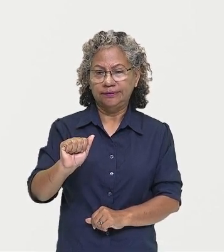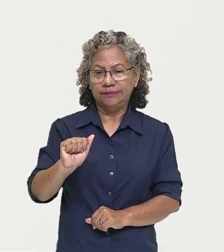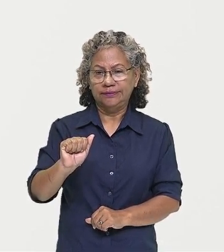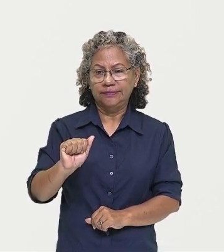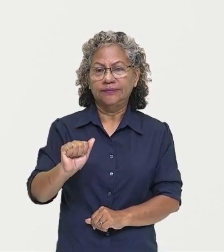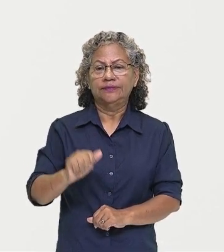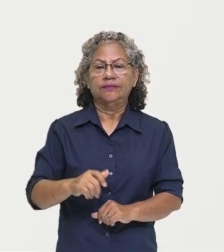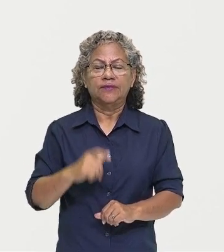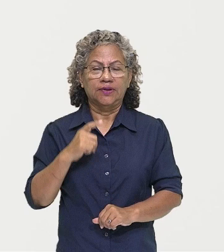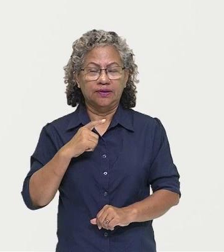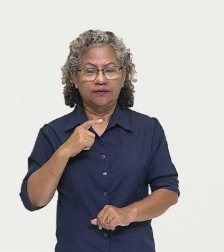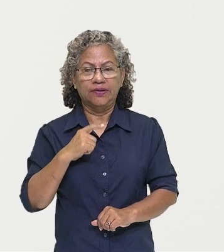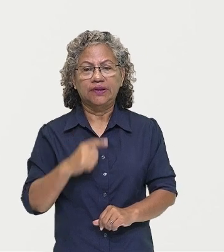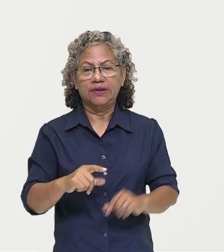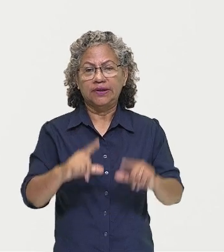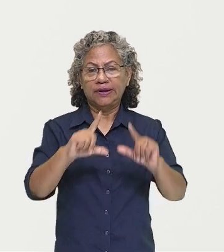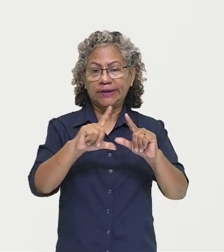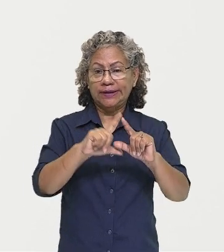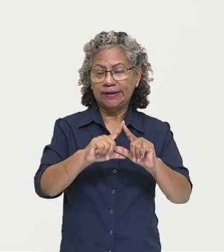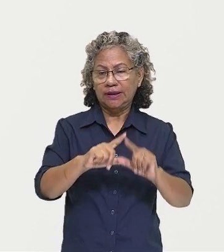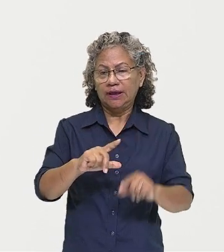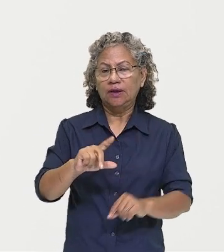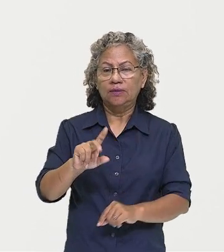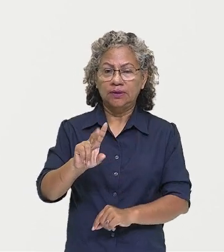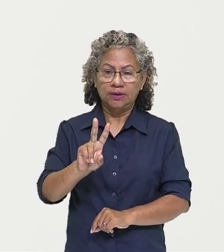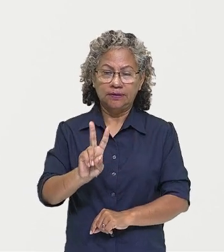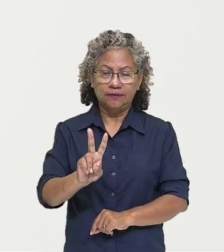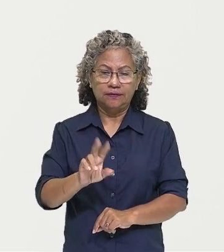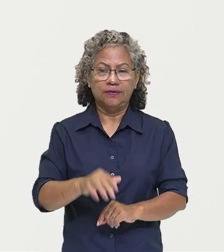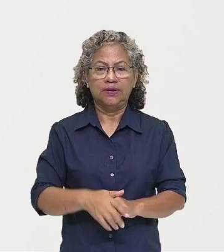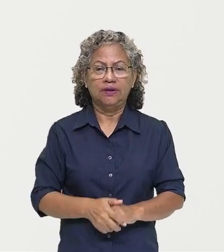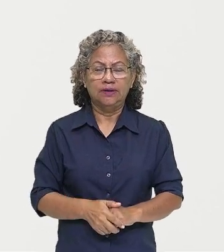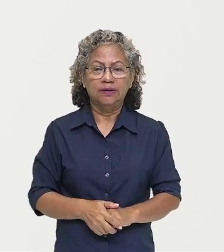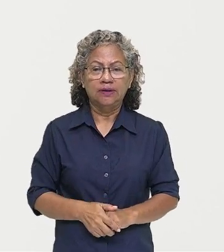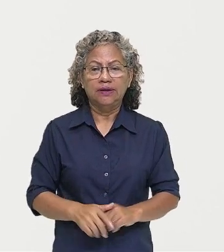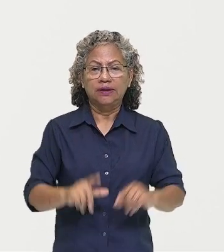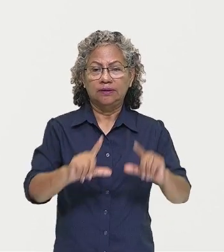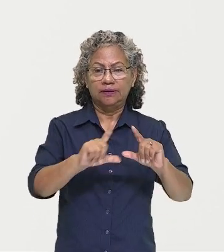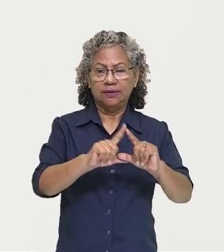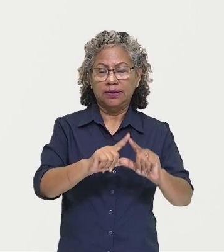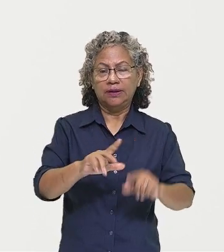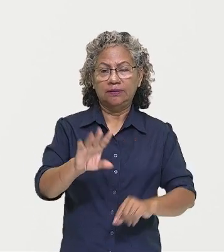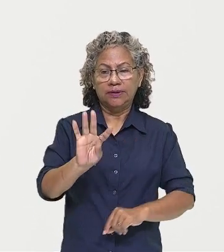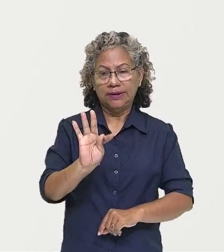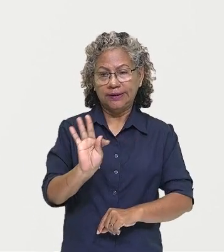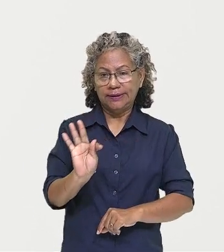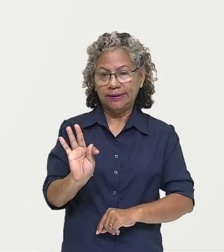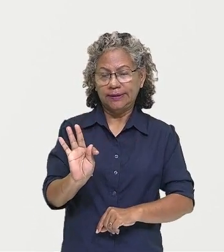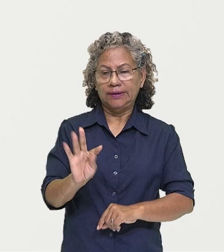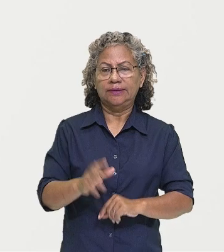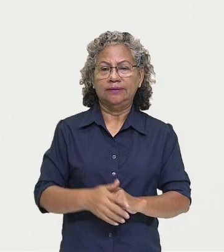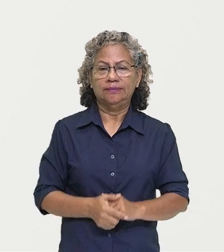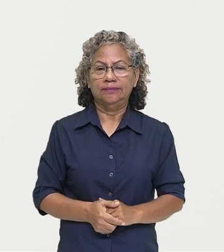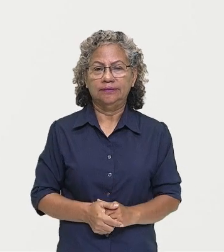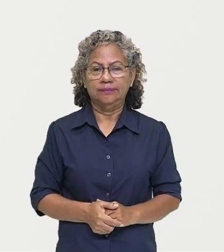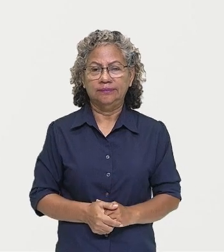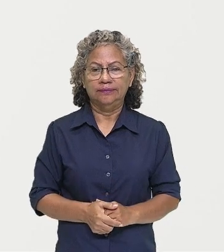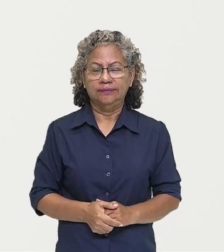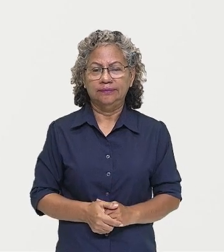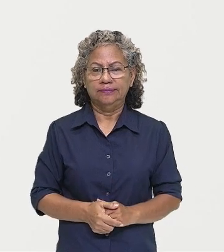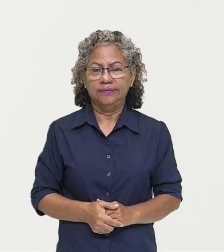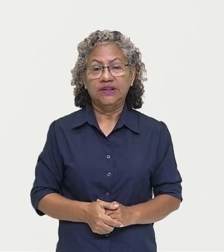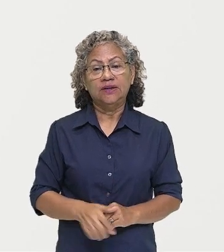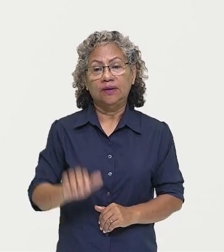da velocidade em função do tempo. Ok. Olha só, a